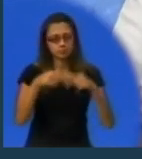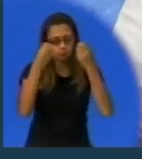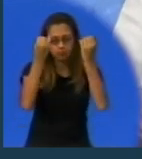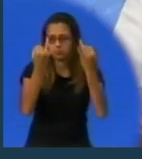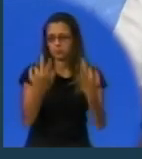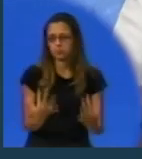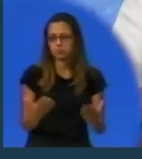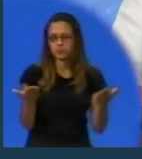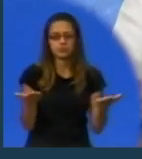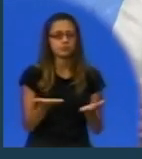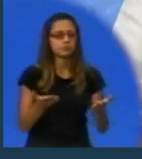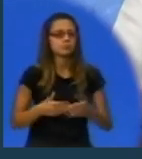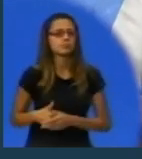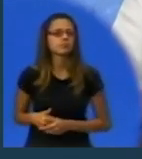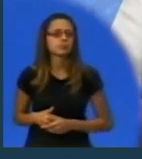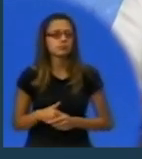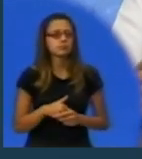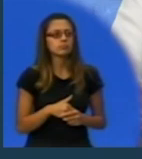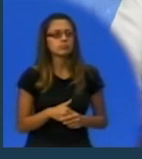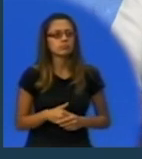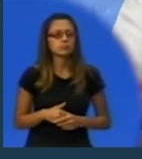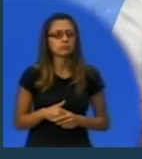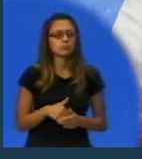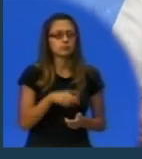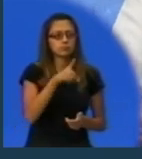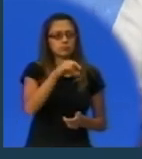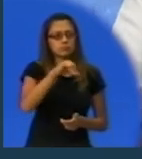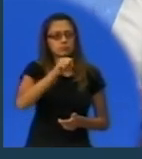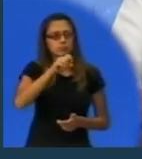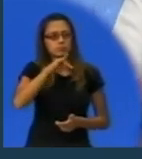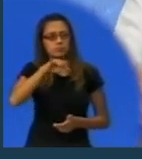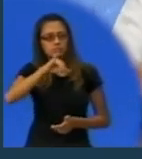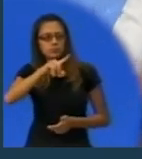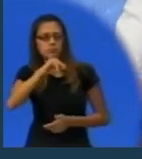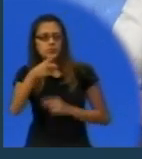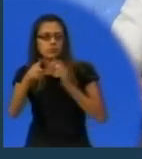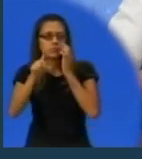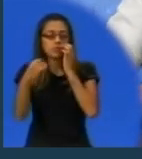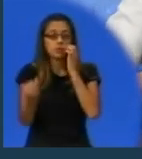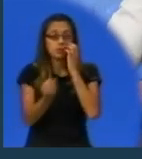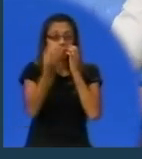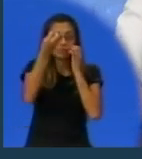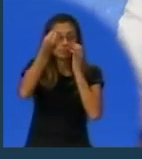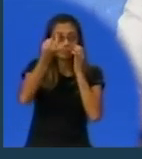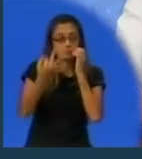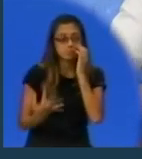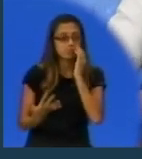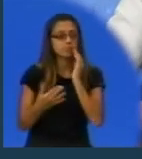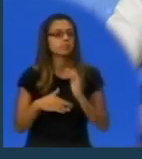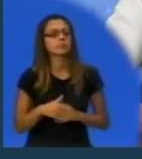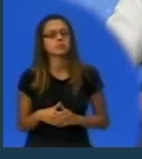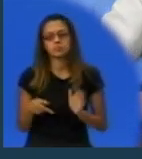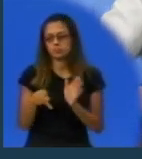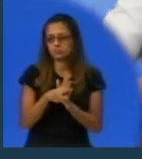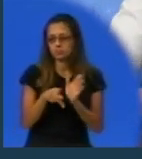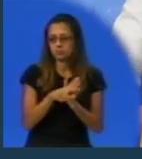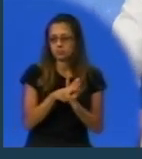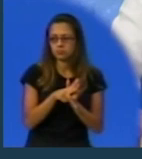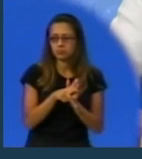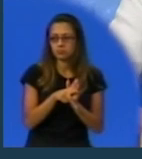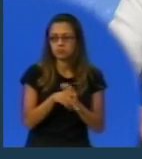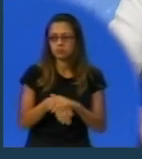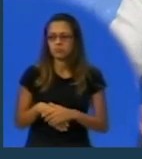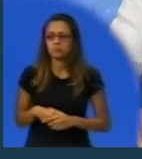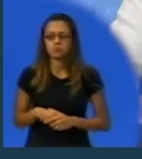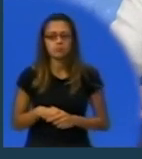vamos avaliar. Essa distribuição dita normal, é importante que se diga até na nossa área da educação física, que tem